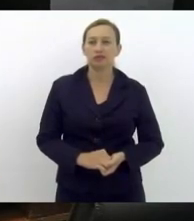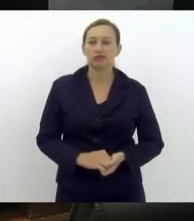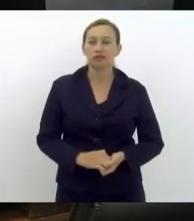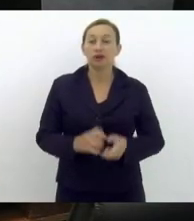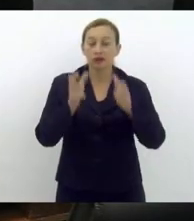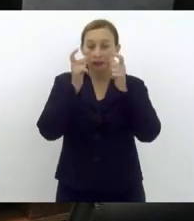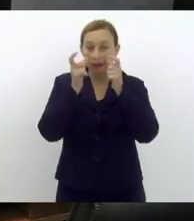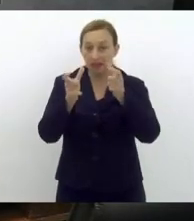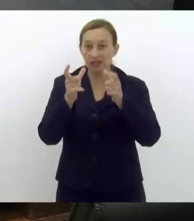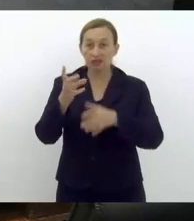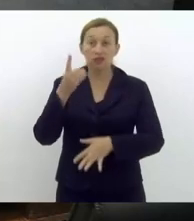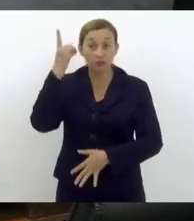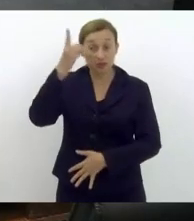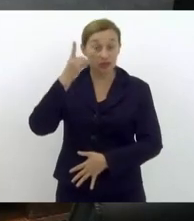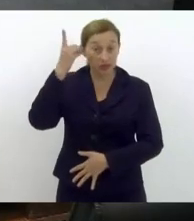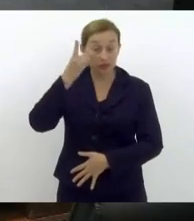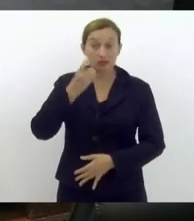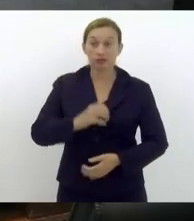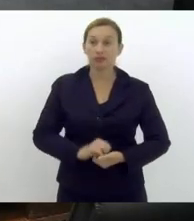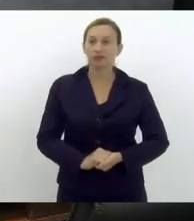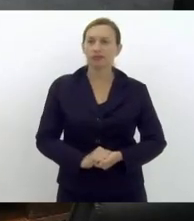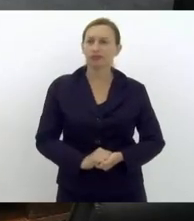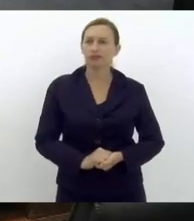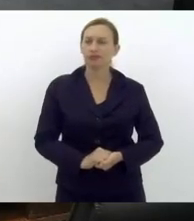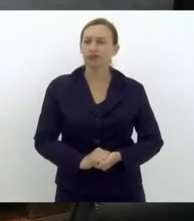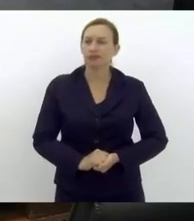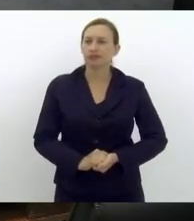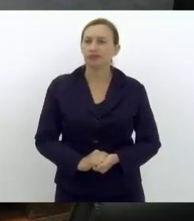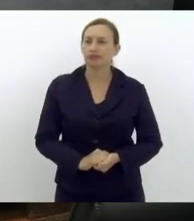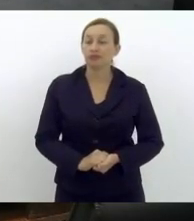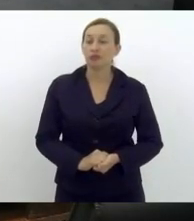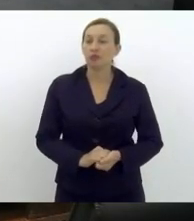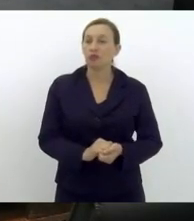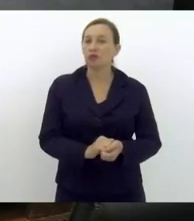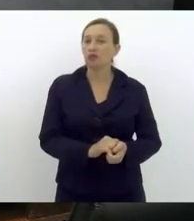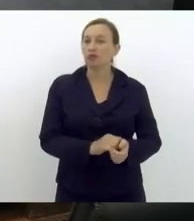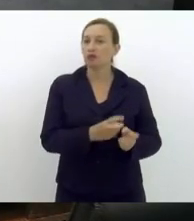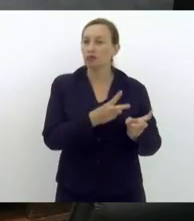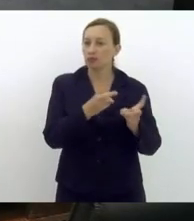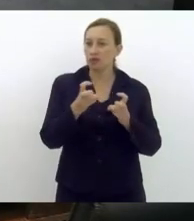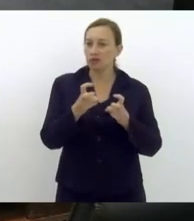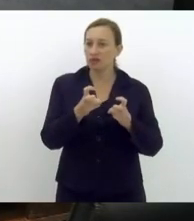Atenção, senhores deputados, estamos em processo de verificação.